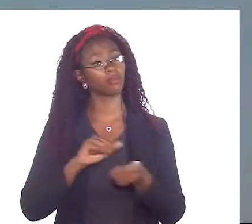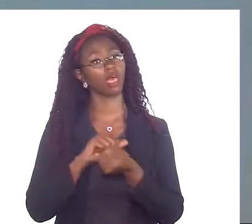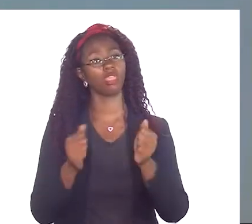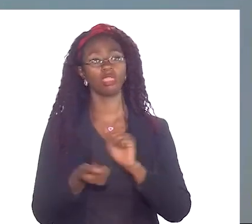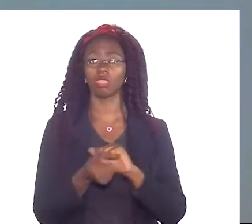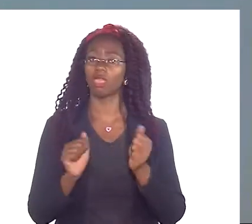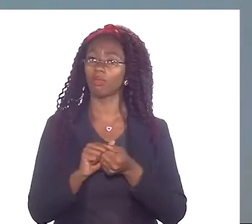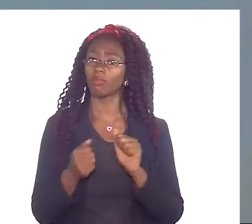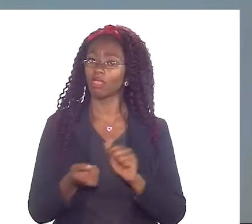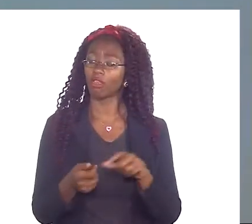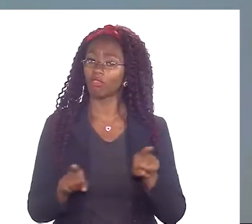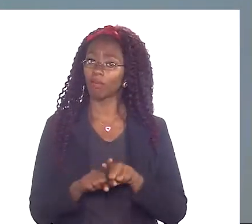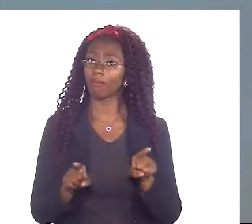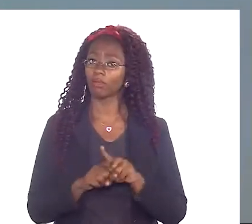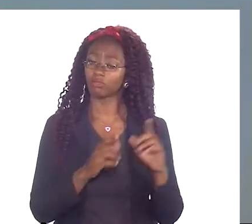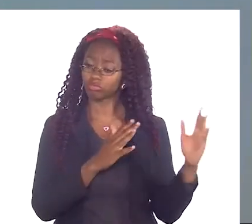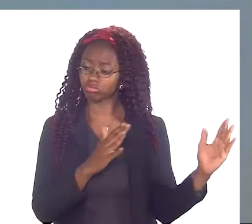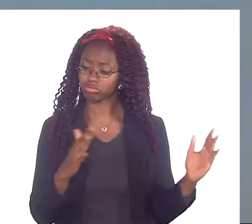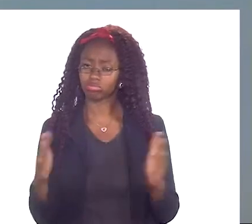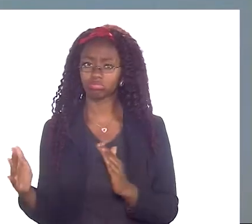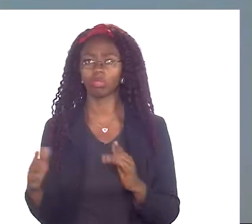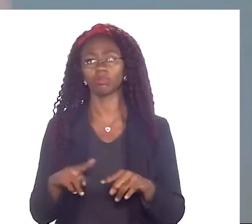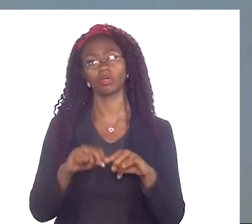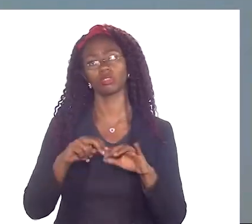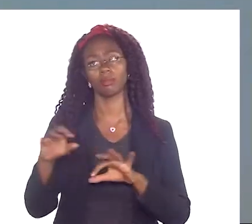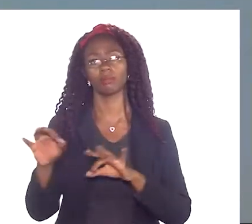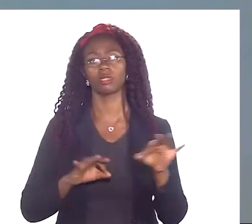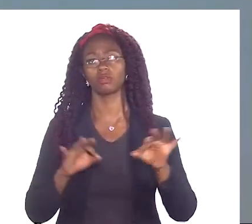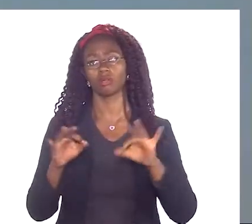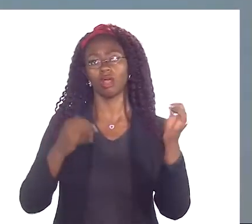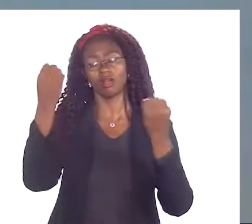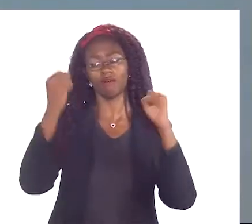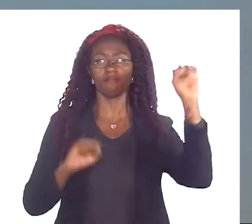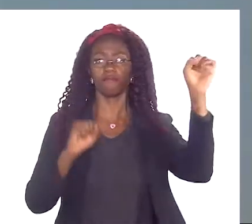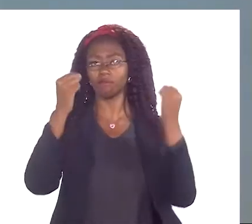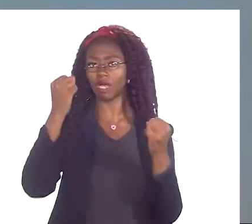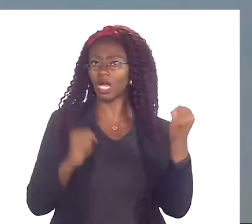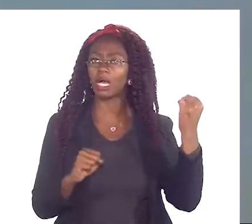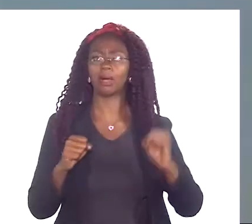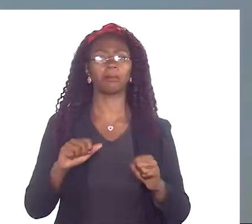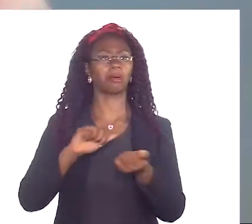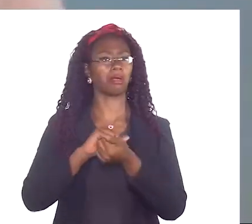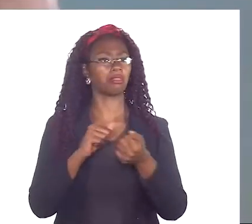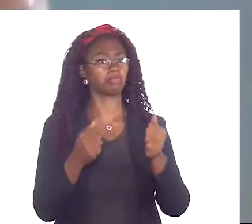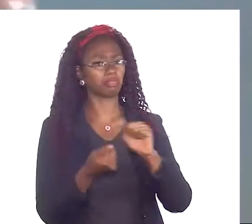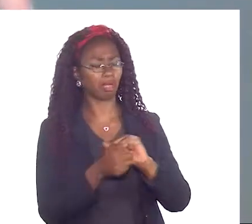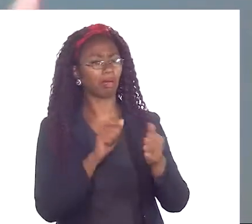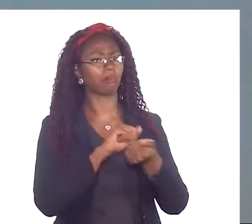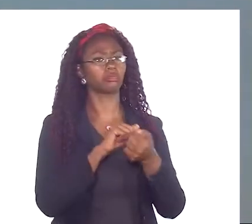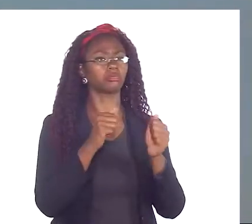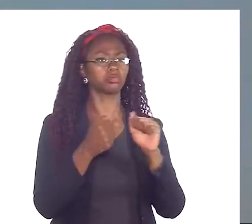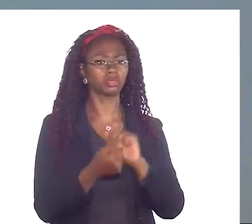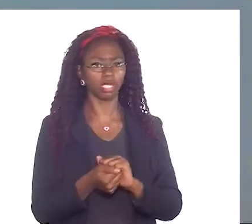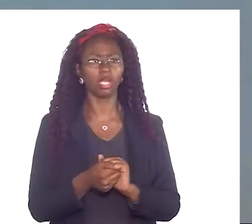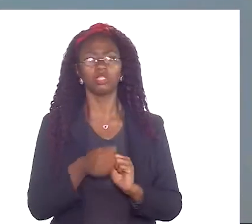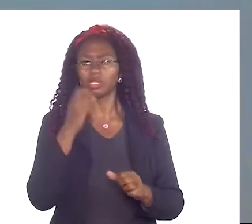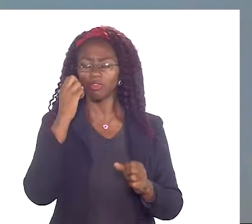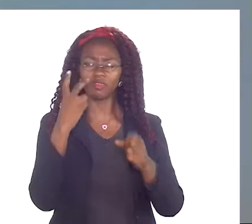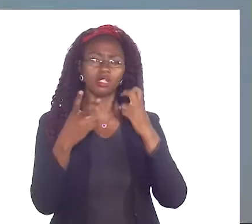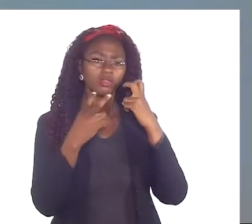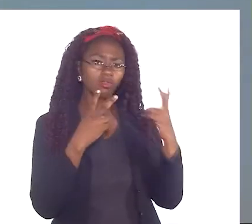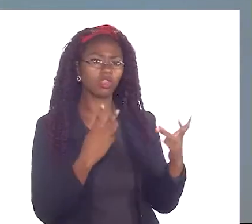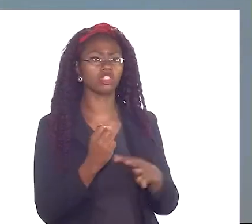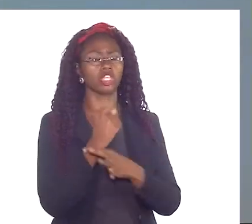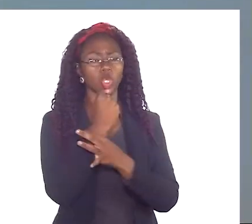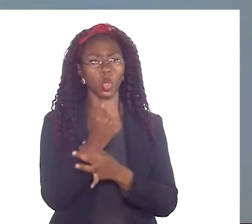nos adaptar a esse novo cenário, onde a gente teve que preparar as nossas fábricas, né, atendendo todos os protocolos